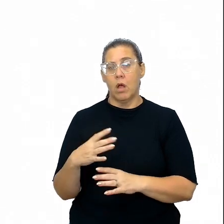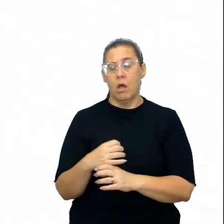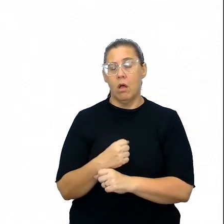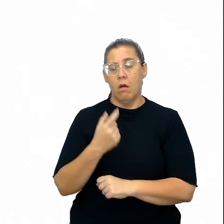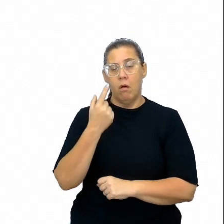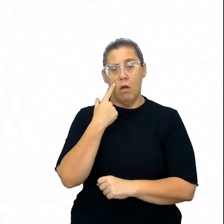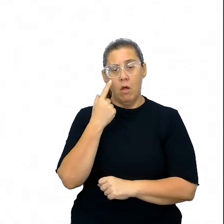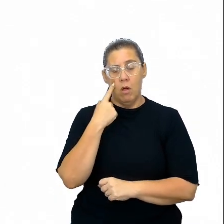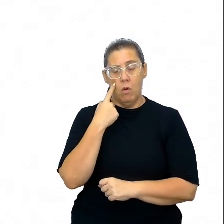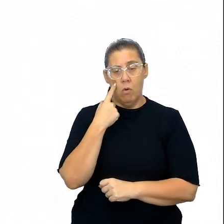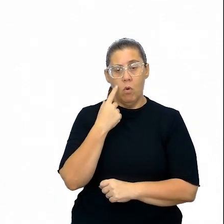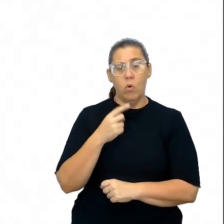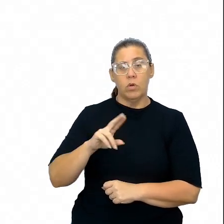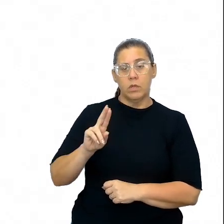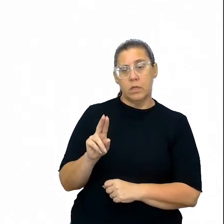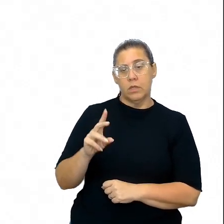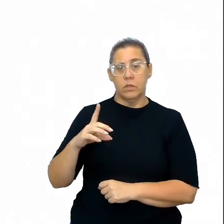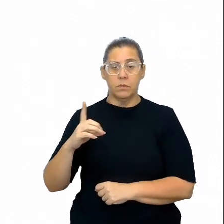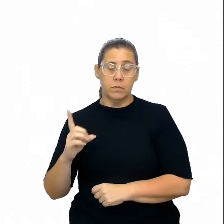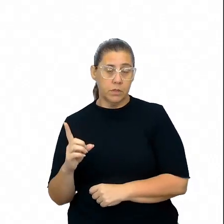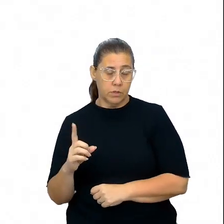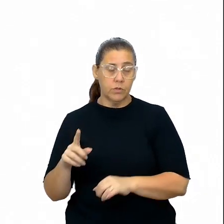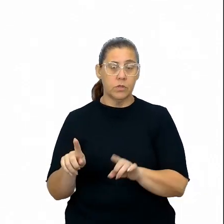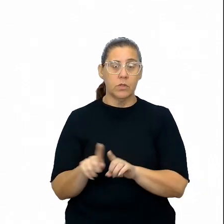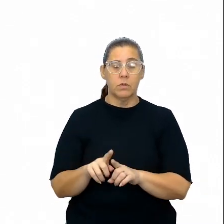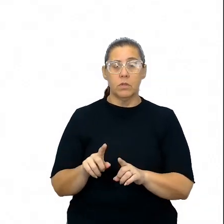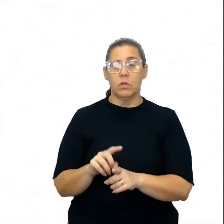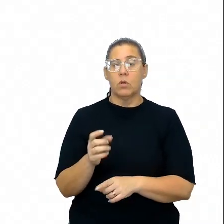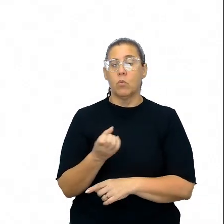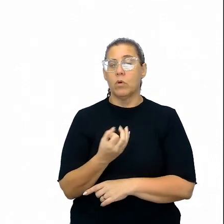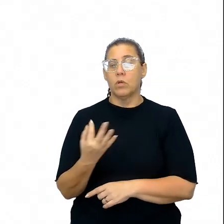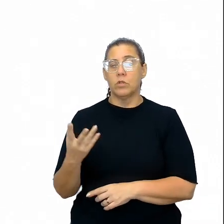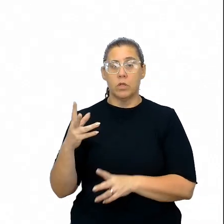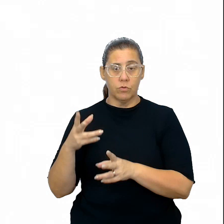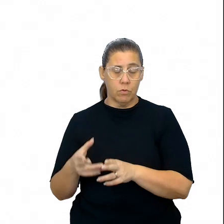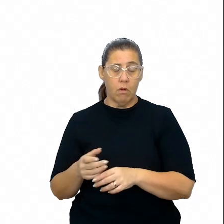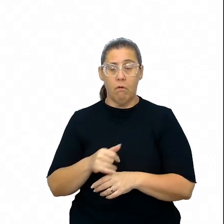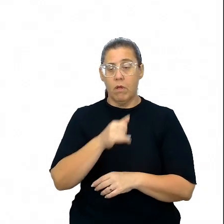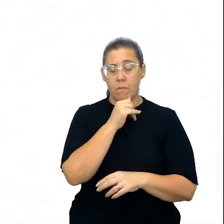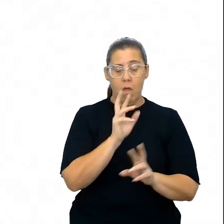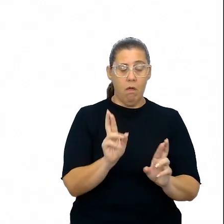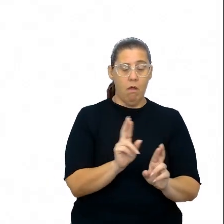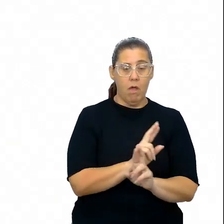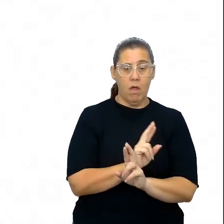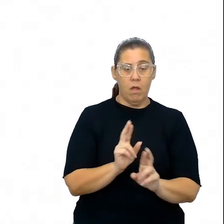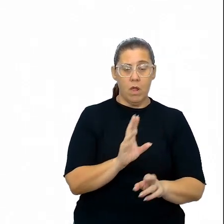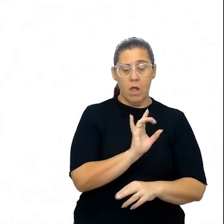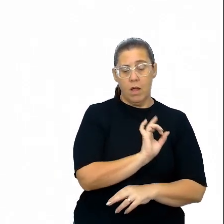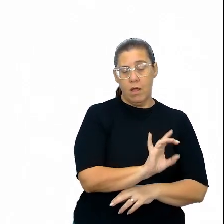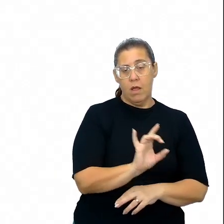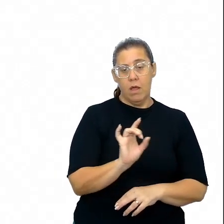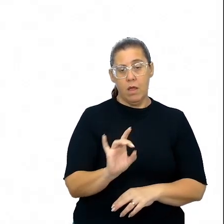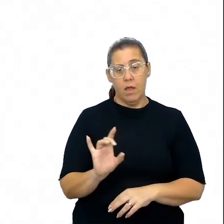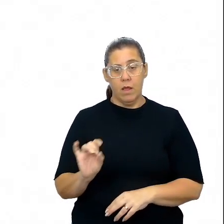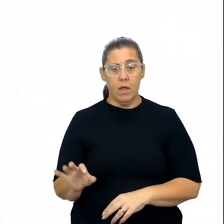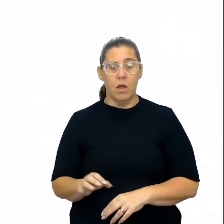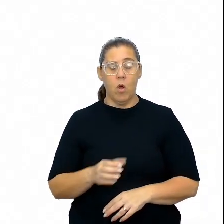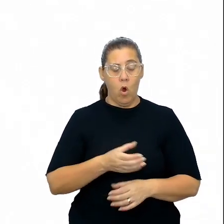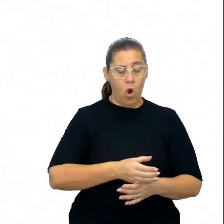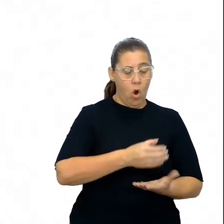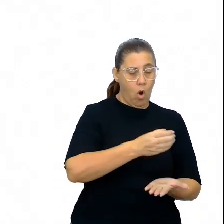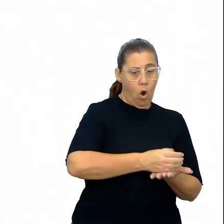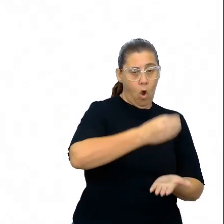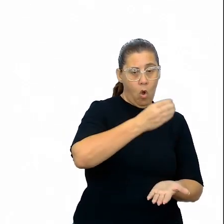como unidade de medida outra grandeza de mesma natureza. Olha lá, a relação entre cada copo de